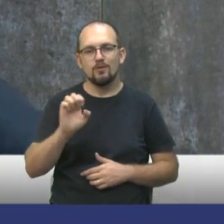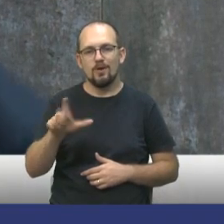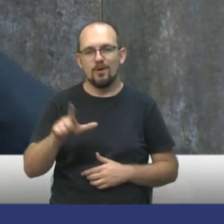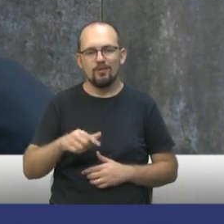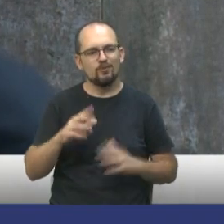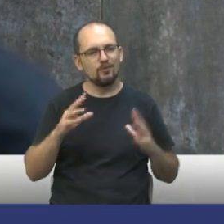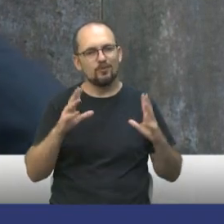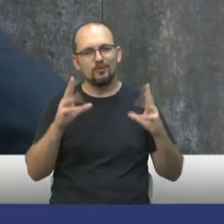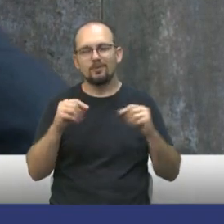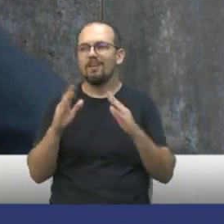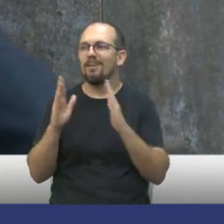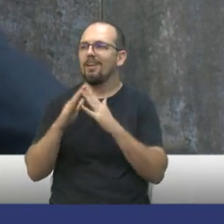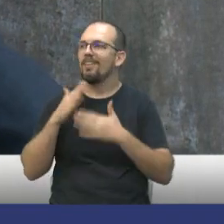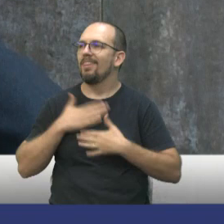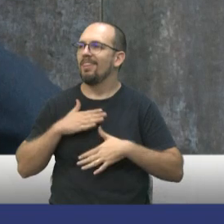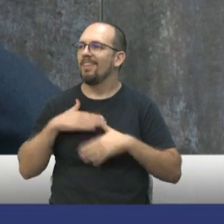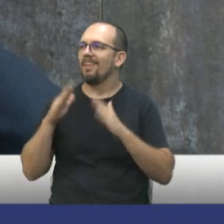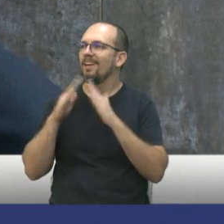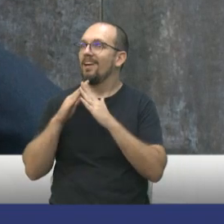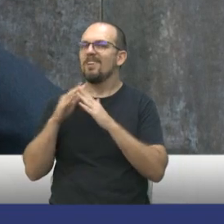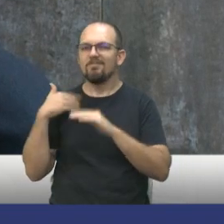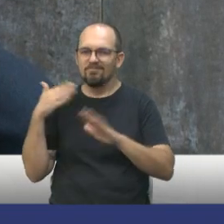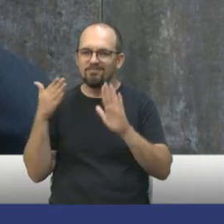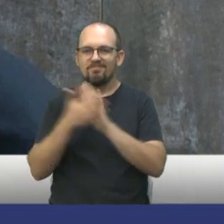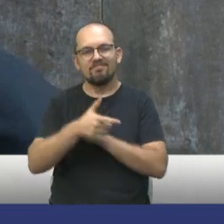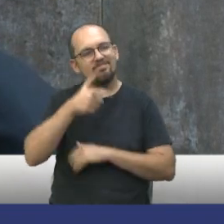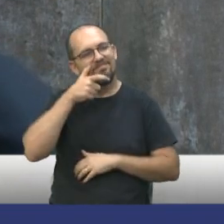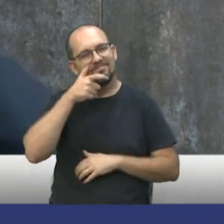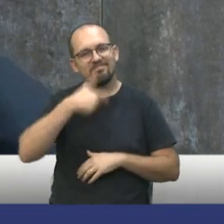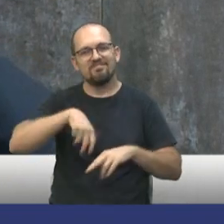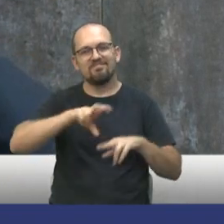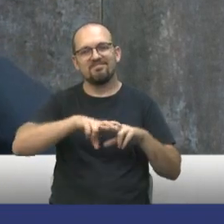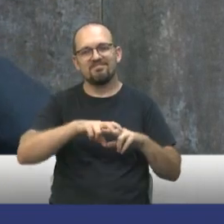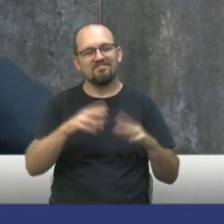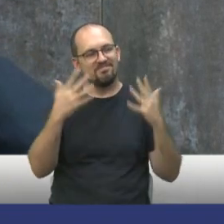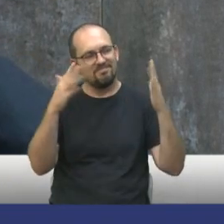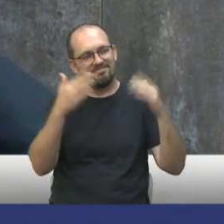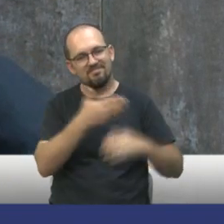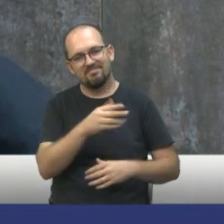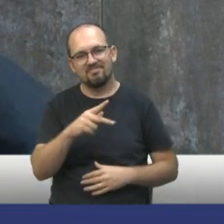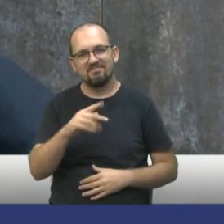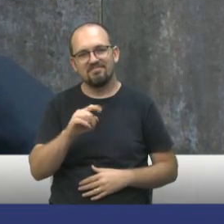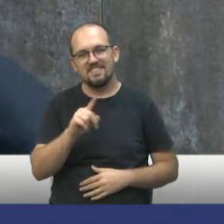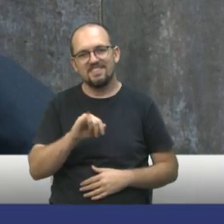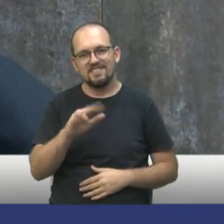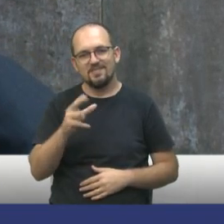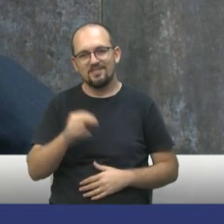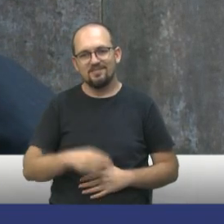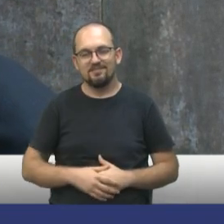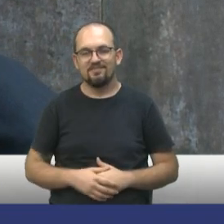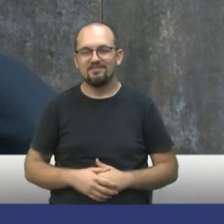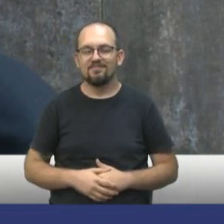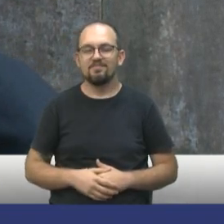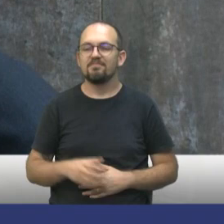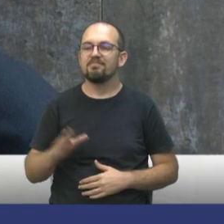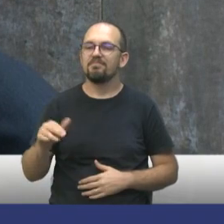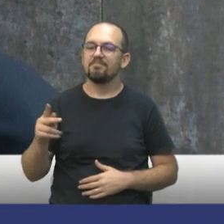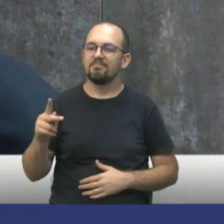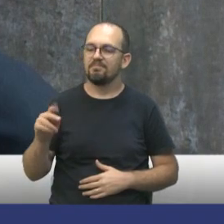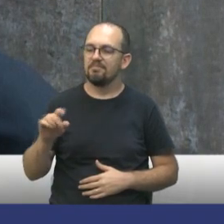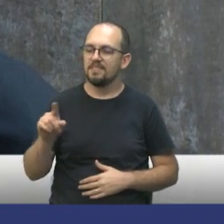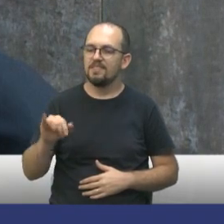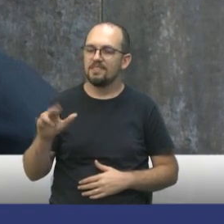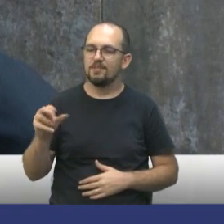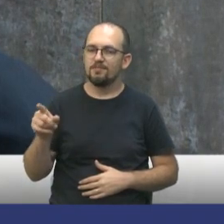tirou todo mundo de casa numa terça-feira e encheu a casa aqui. Parabéns, Pezinho. Pezinho,